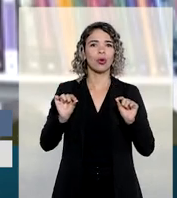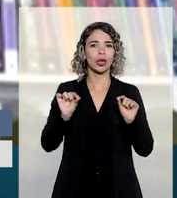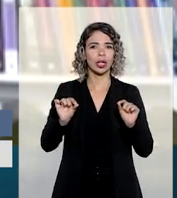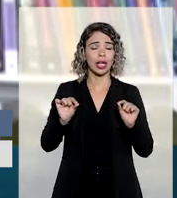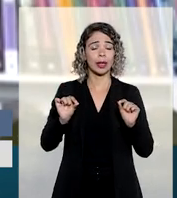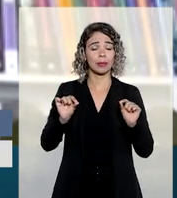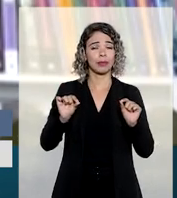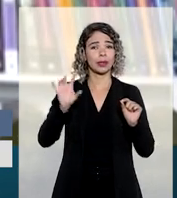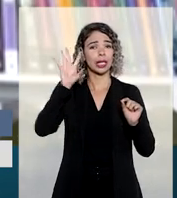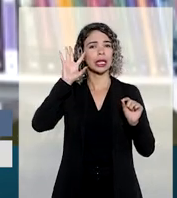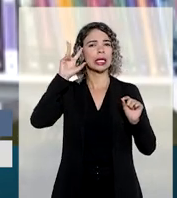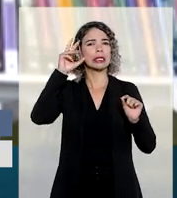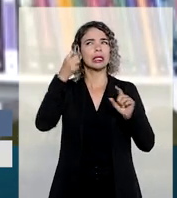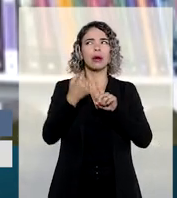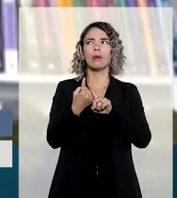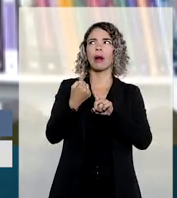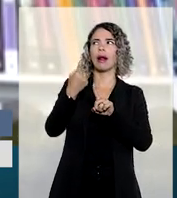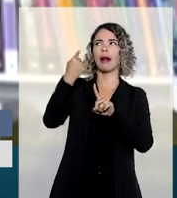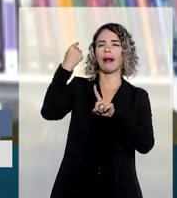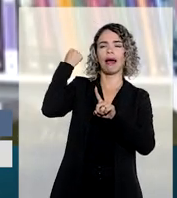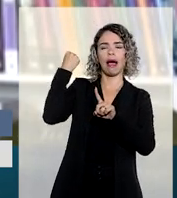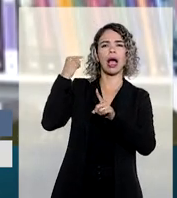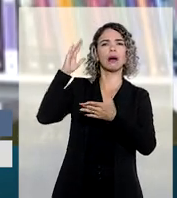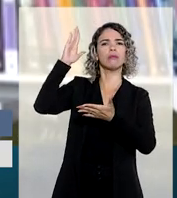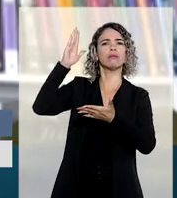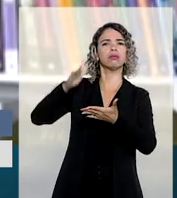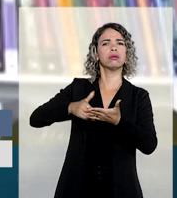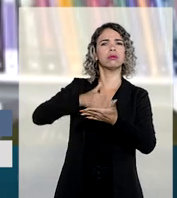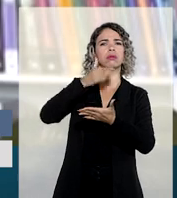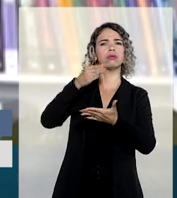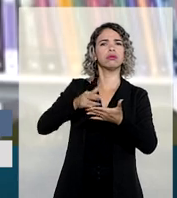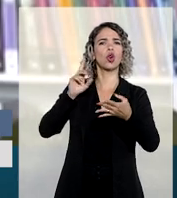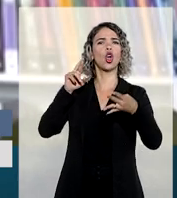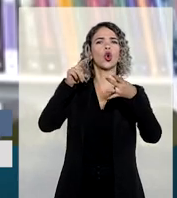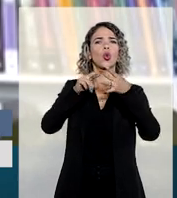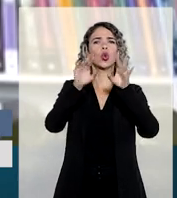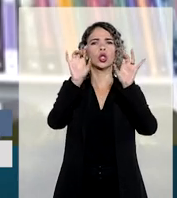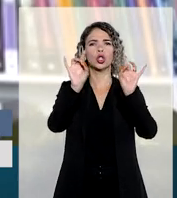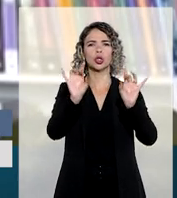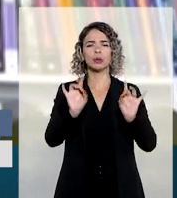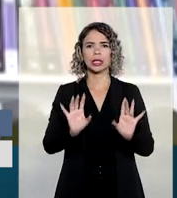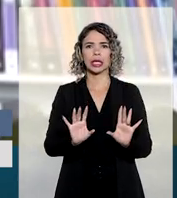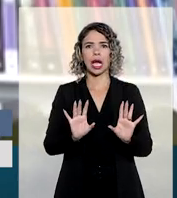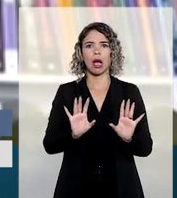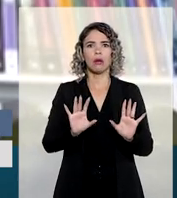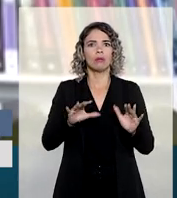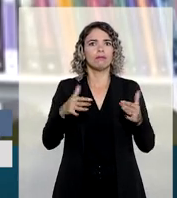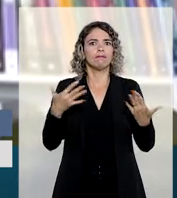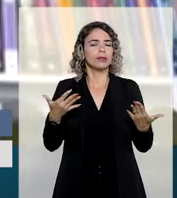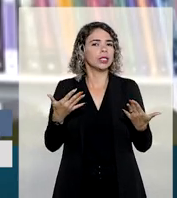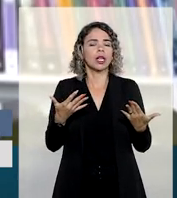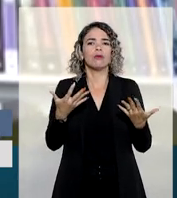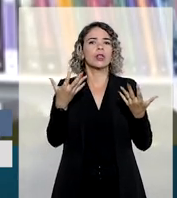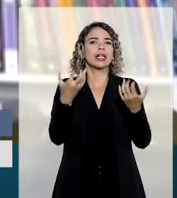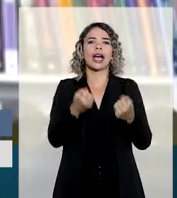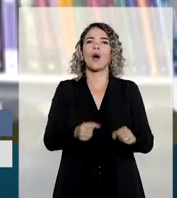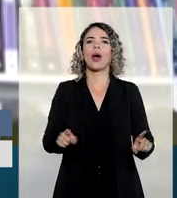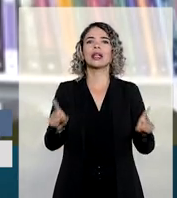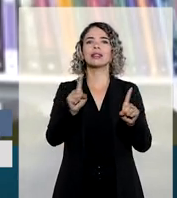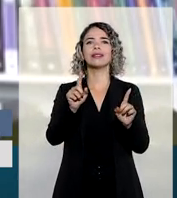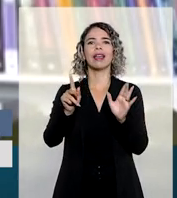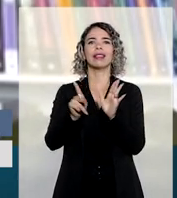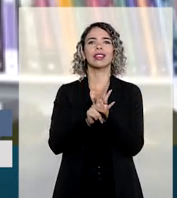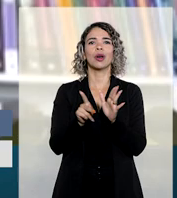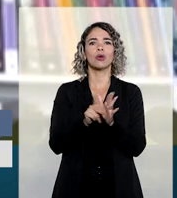que essa decisão específica, que lá na origem nega seguimento a recurso especial ou extraordinário, não poderia